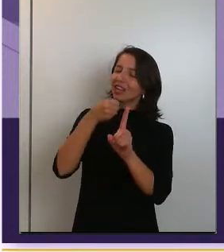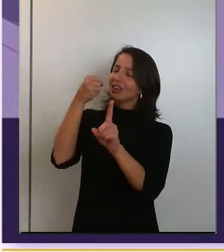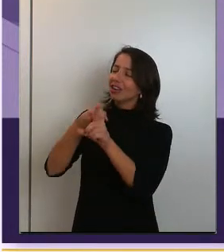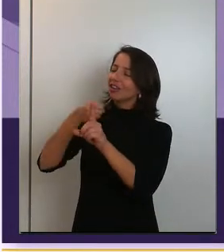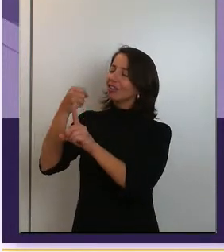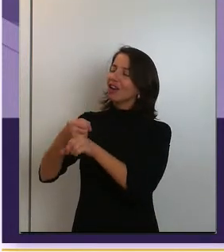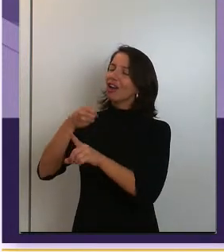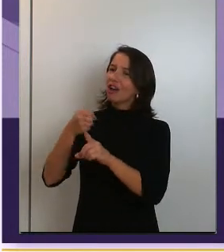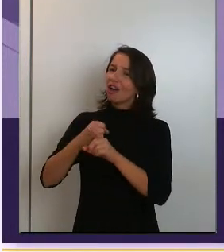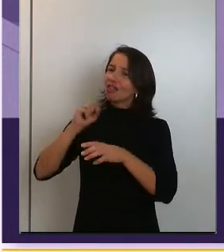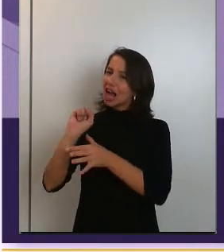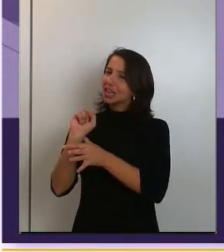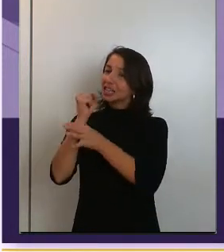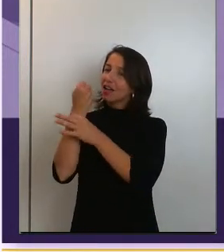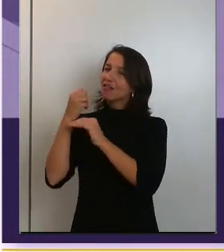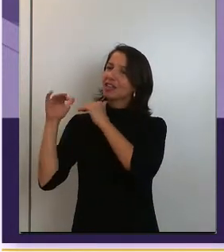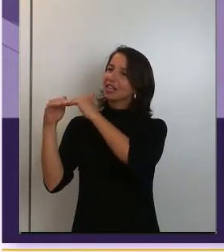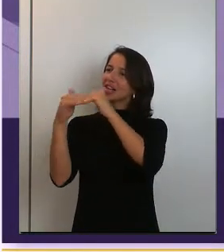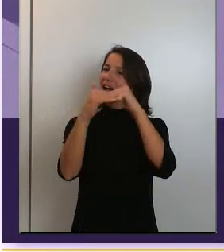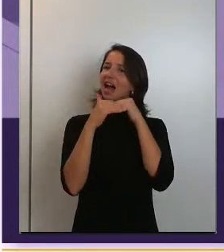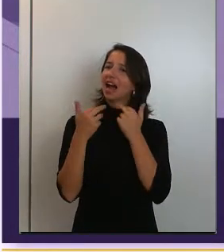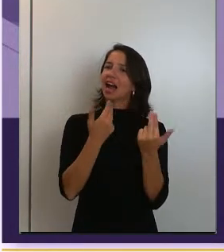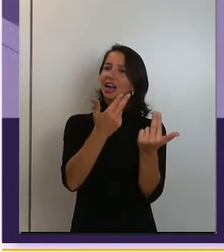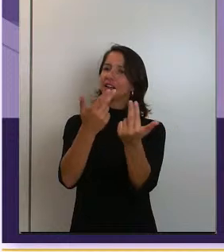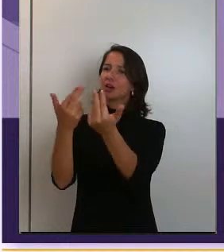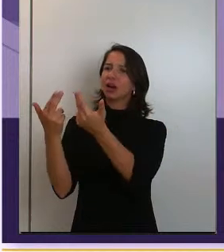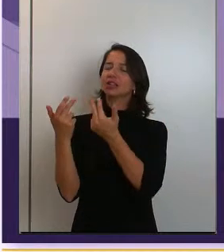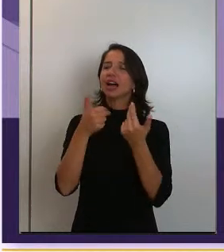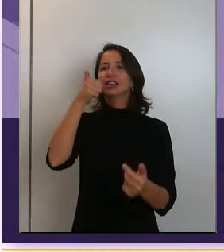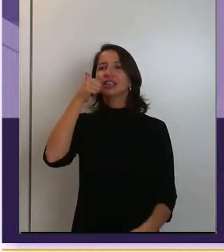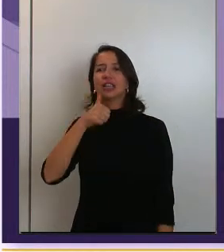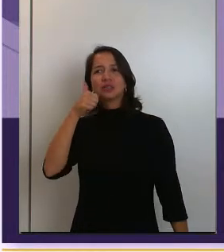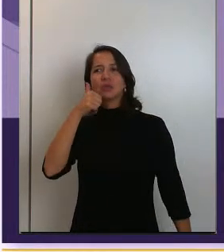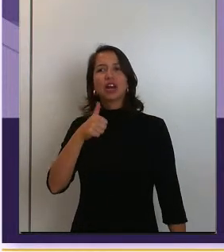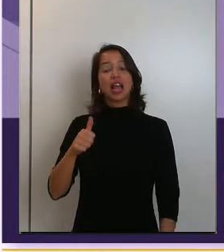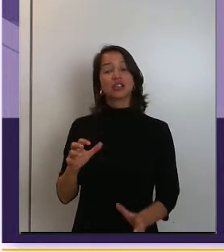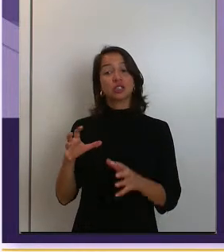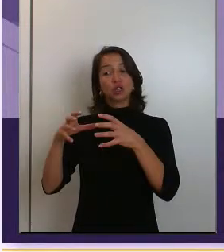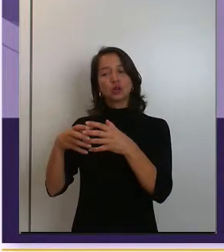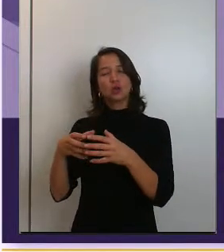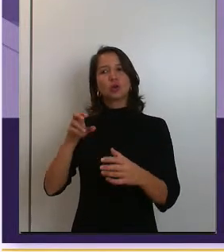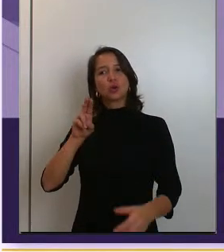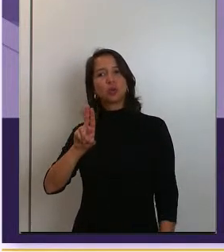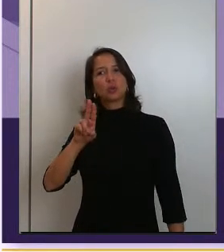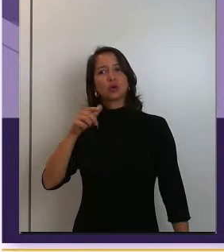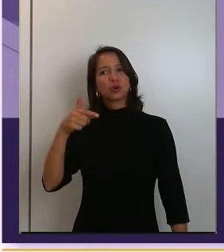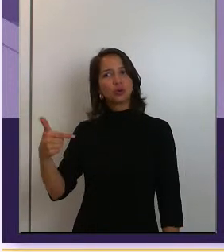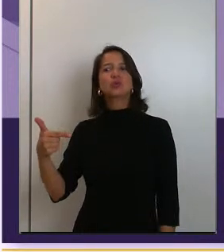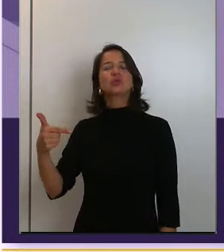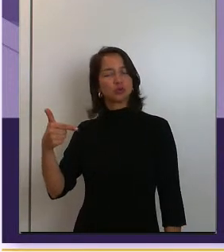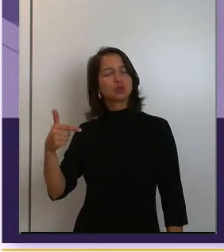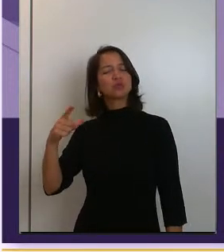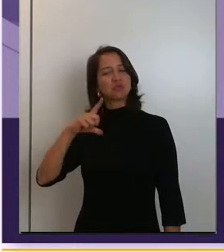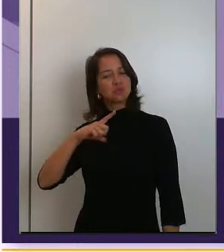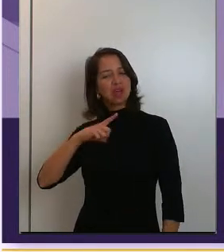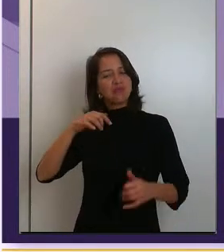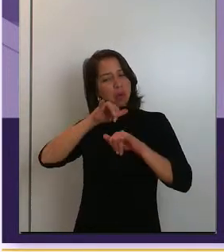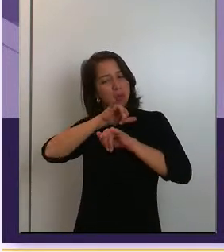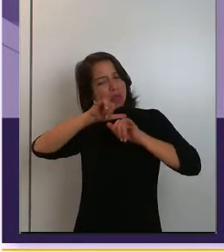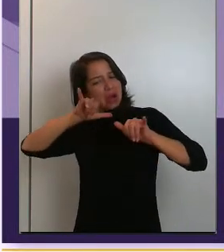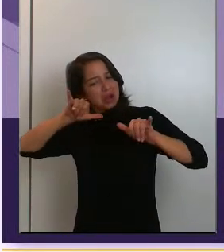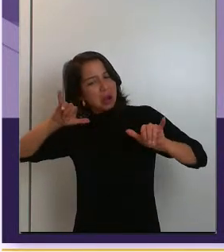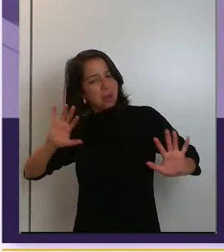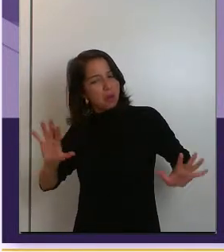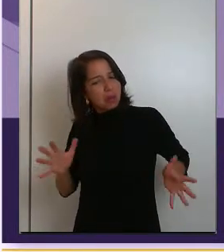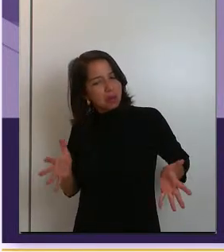das mulheres, pela igualdade das mulheres. E a banda U2 fez uma campanha muito grande, tentando mostrar para as autoridades, para o público em geral,